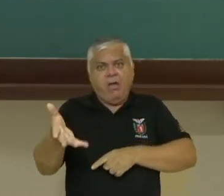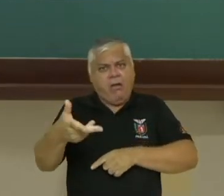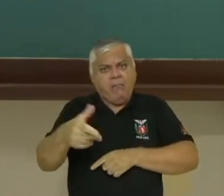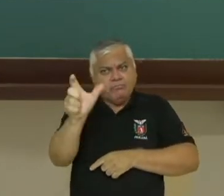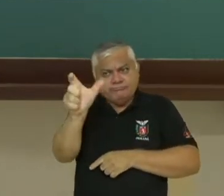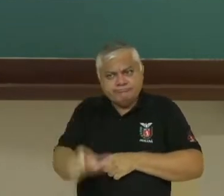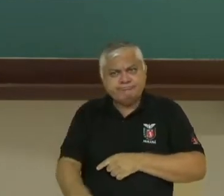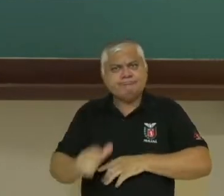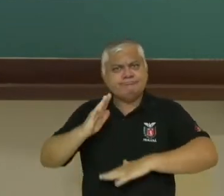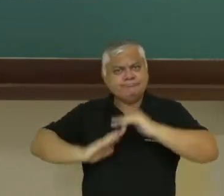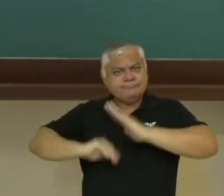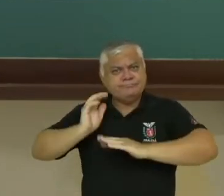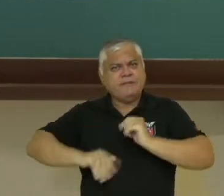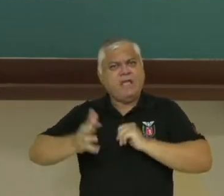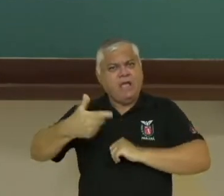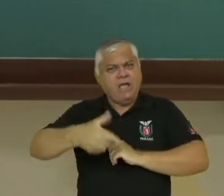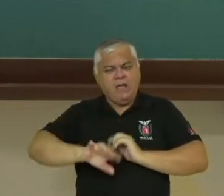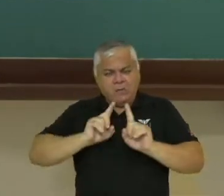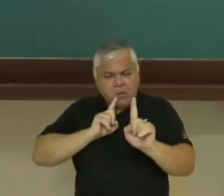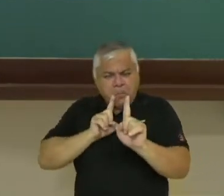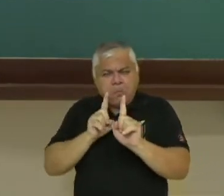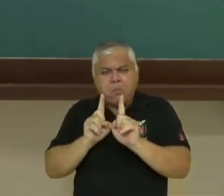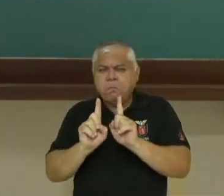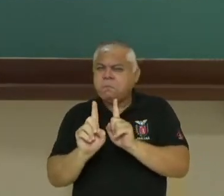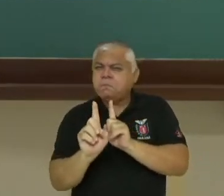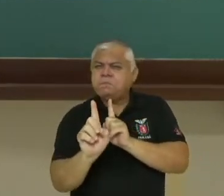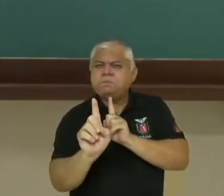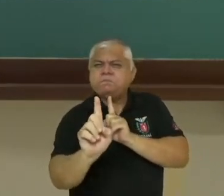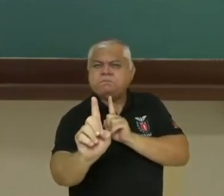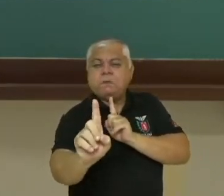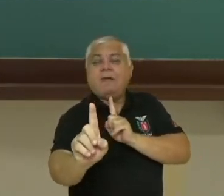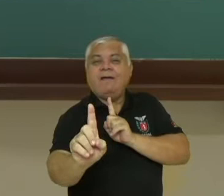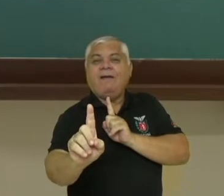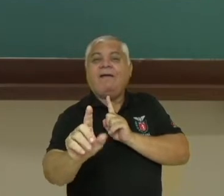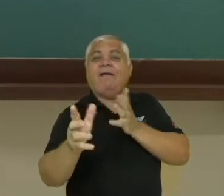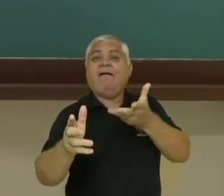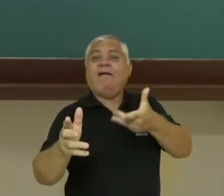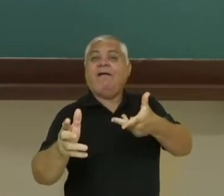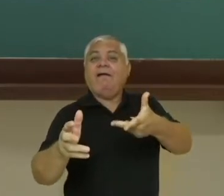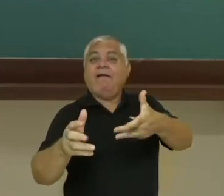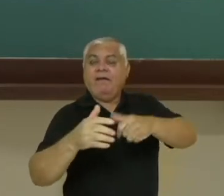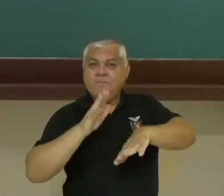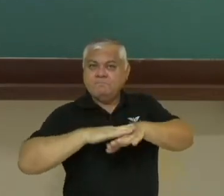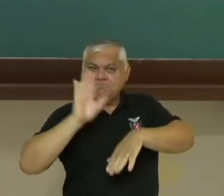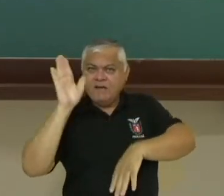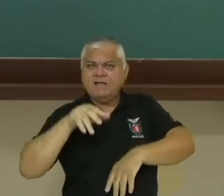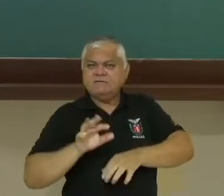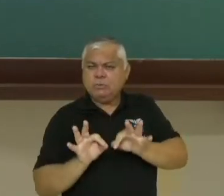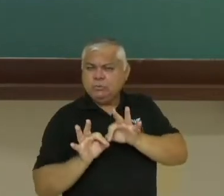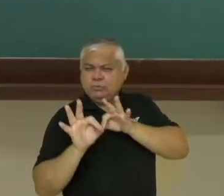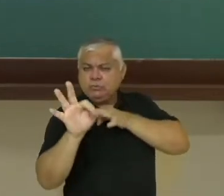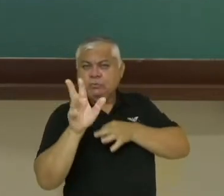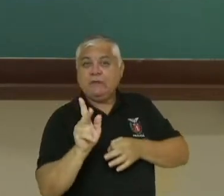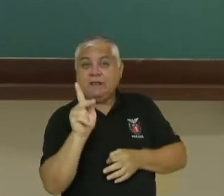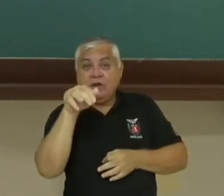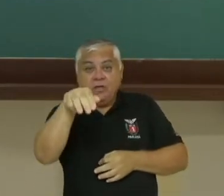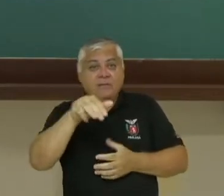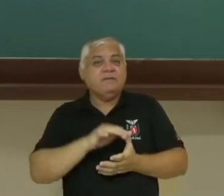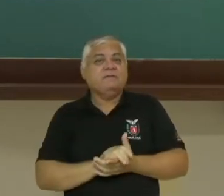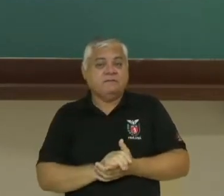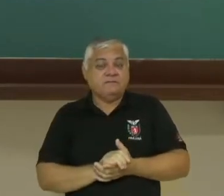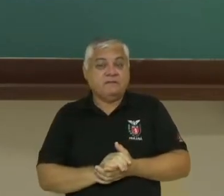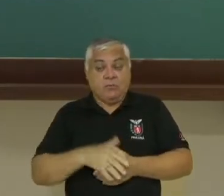certo? Comparado com o outro, se percorre o mesmo tempo, ele percorre uma distância maior, ou seja, essa que é a relação. Quanto